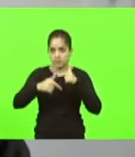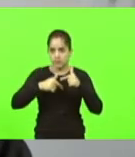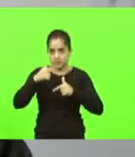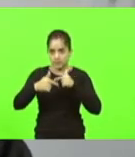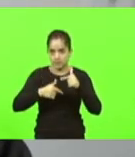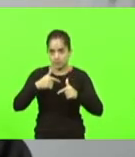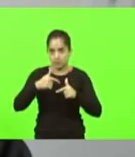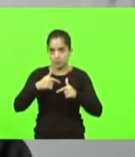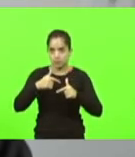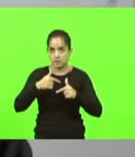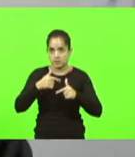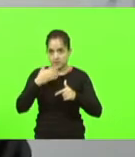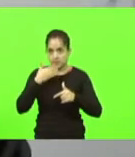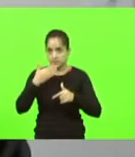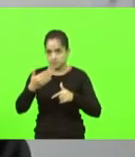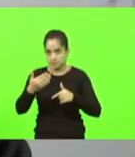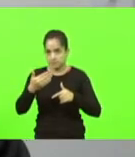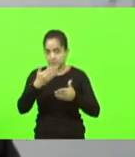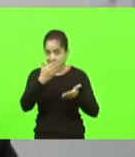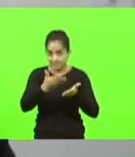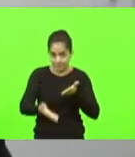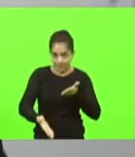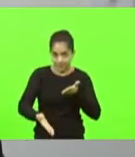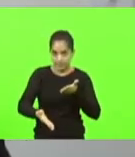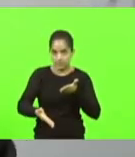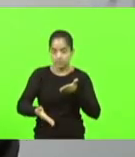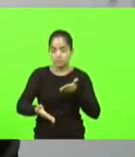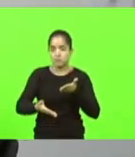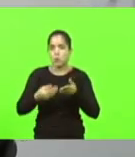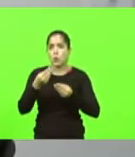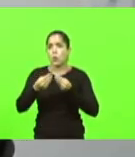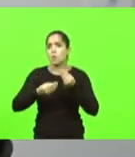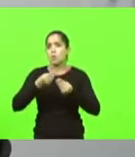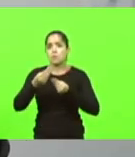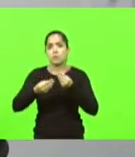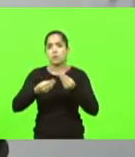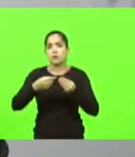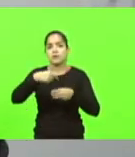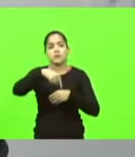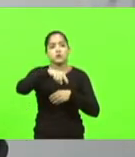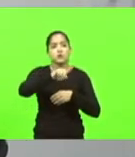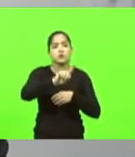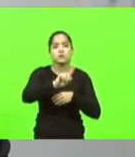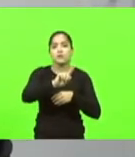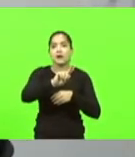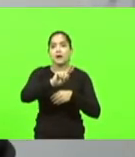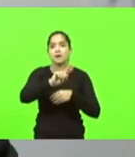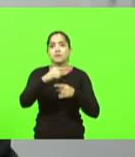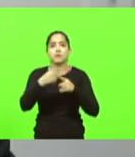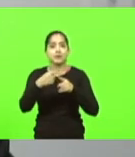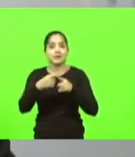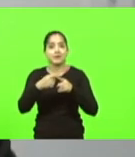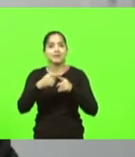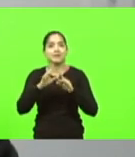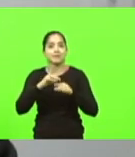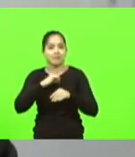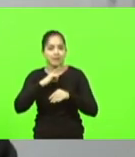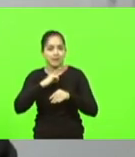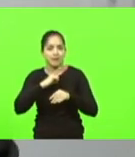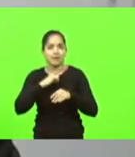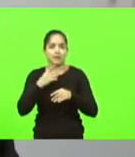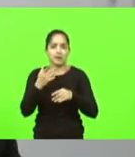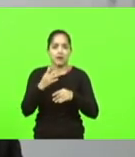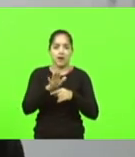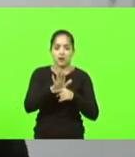perdem esse auxílio, né? Então, como é que fica? Porque, às vezes, ele não vai trabalhar porque ele tem o auxílio, seja do SUA,